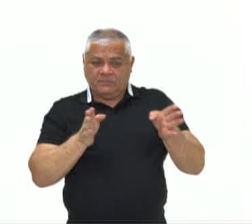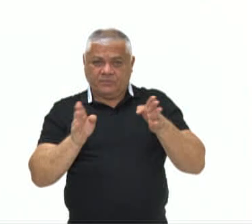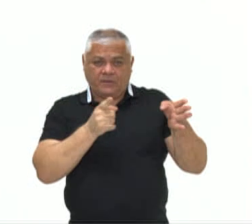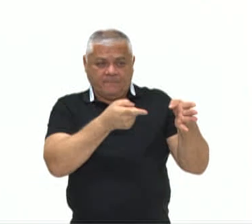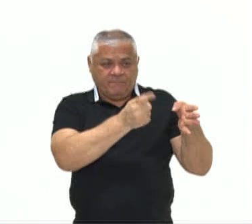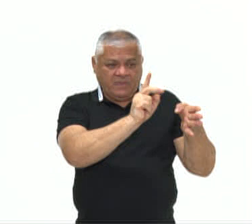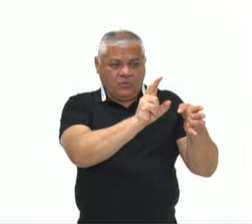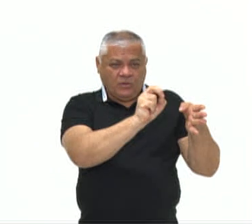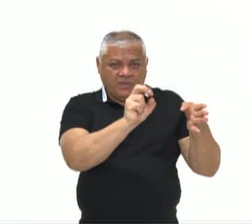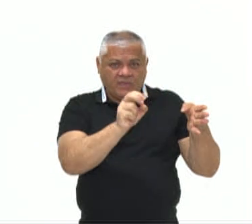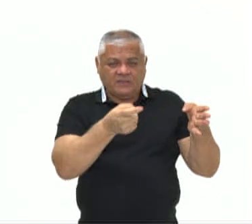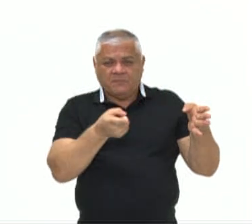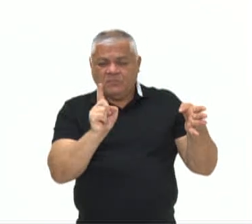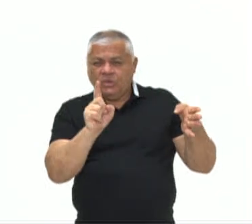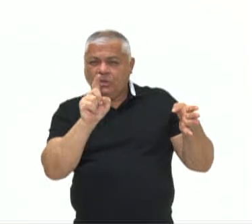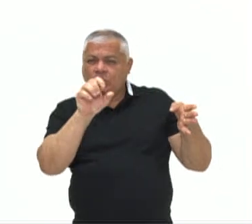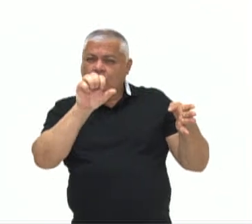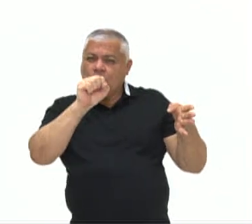1500 a